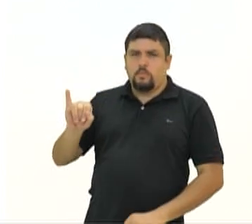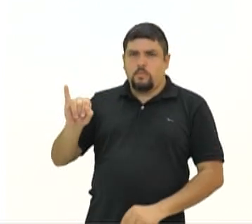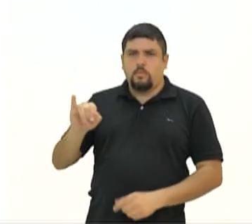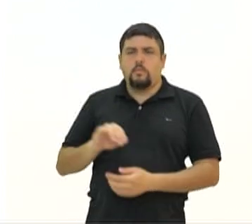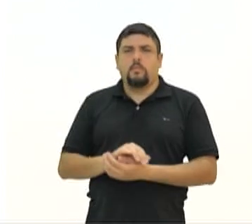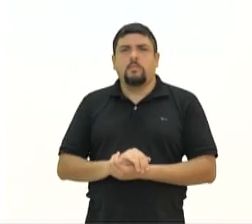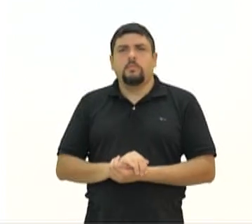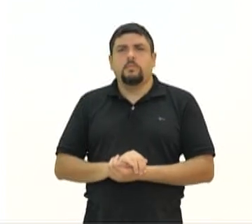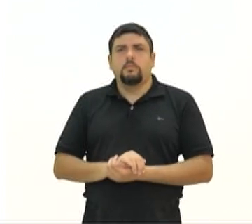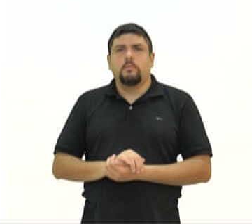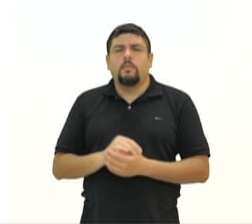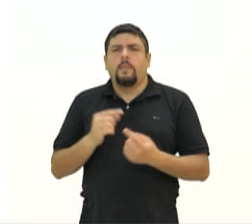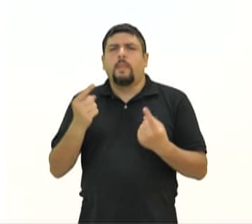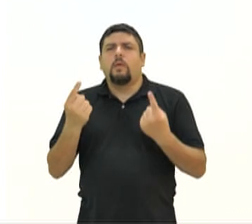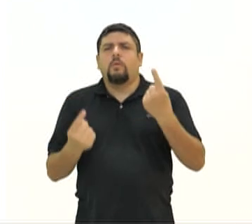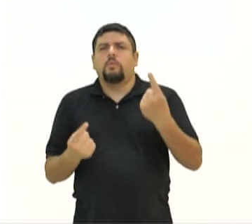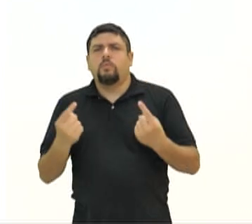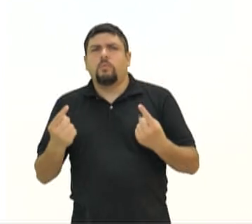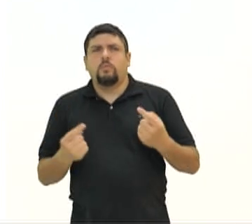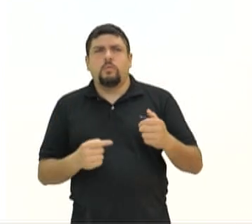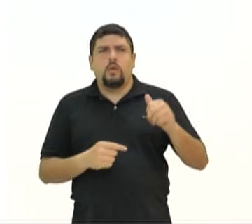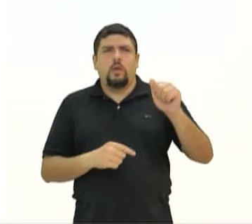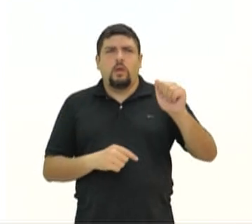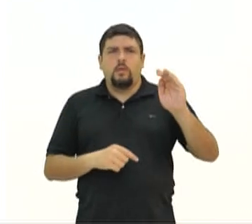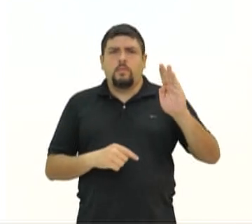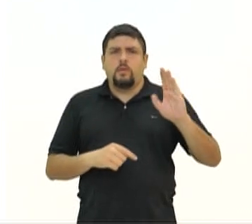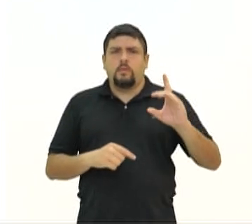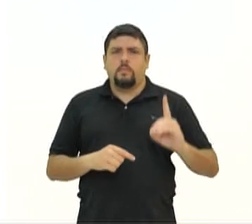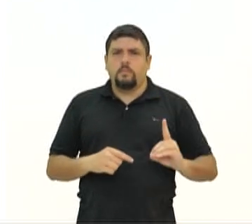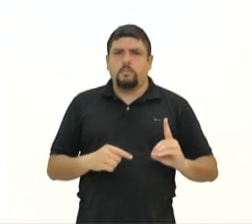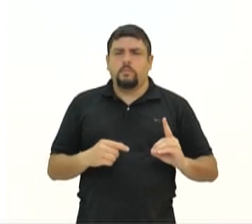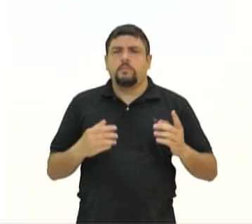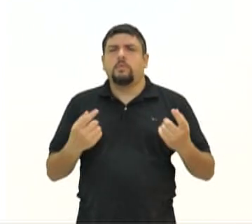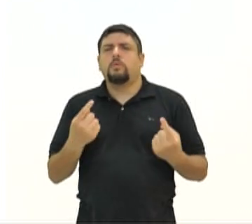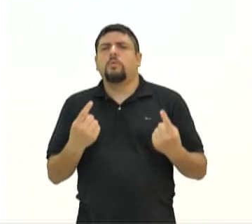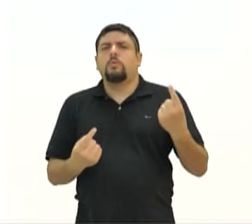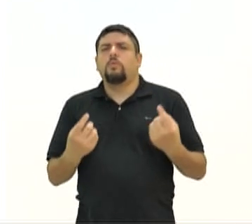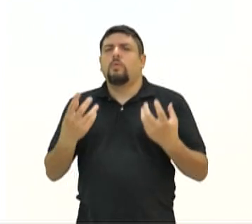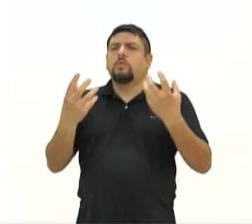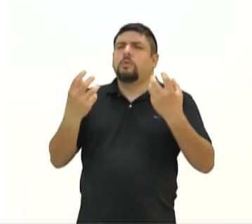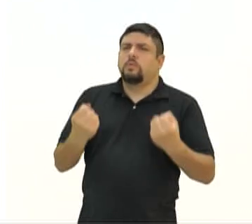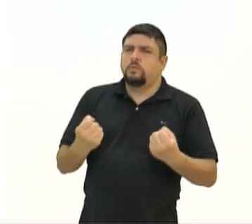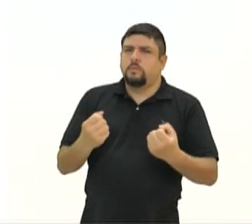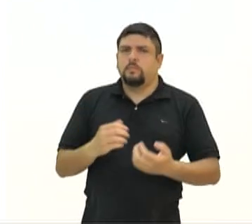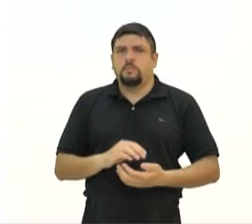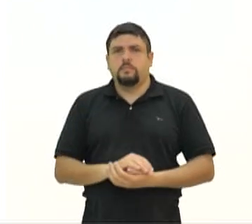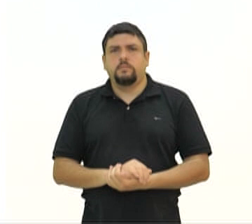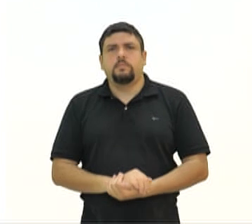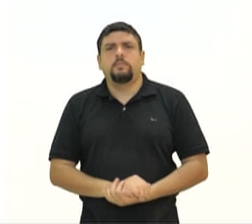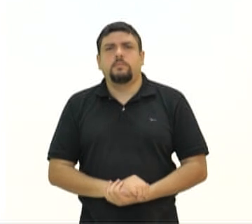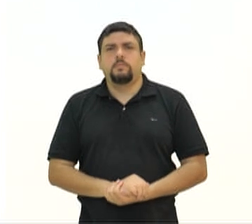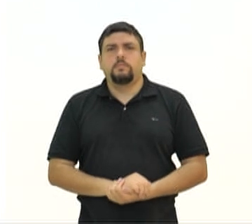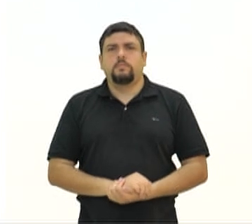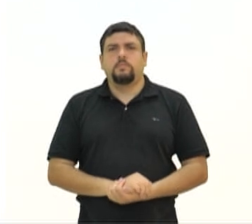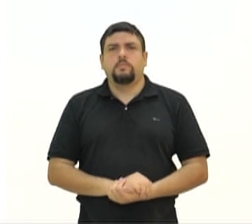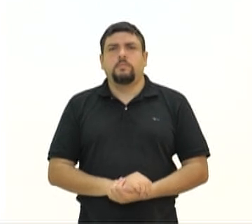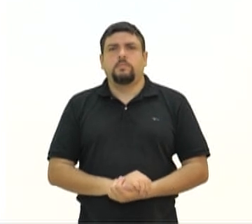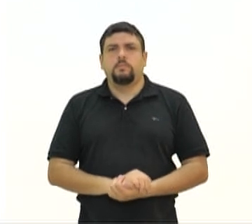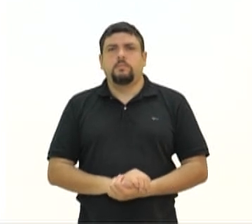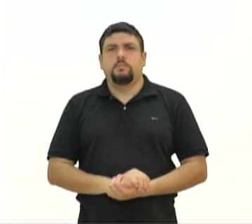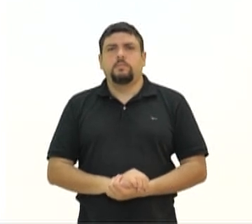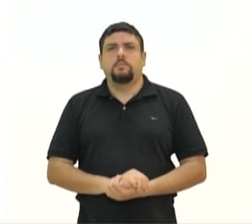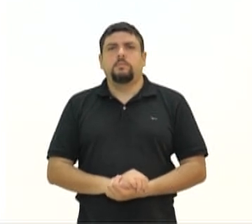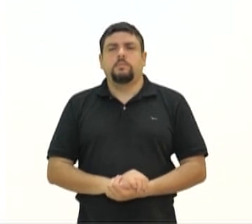admite decomposição nesses fatores? 4 alternativas. Polinômio P, 2x ao quadrado menos 4x mais